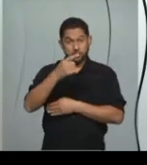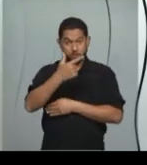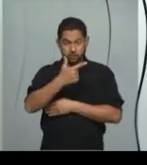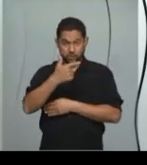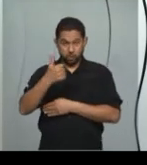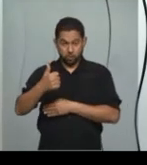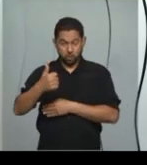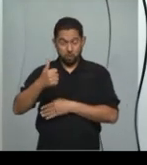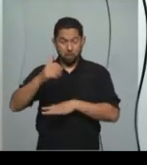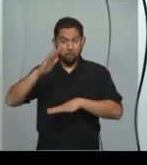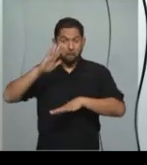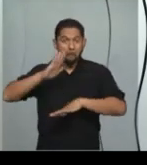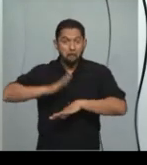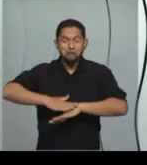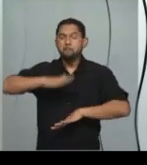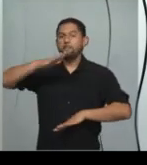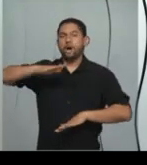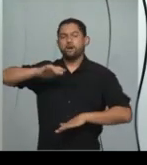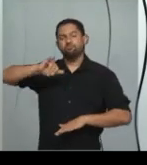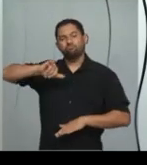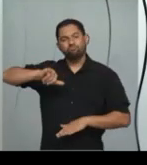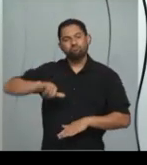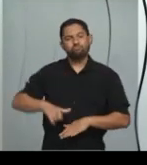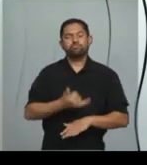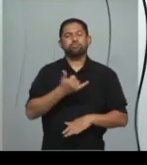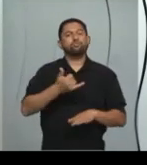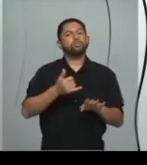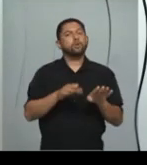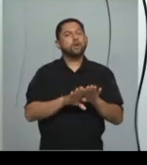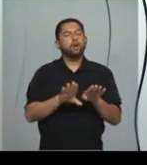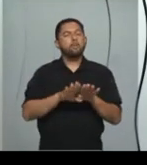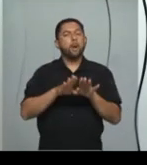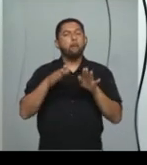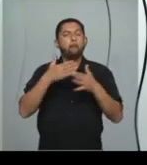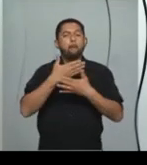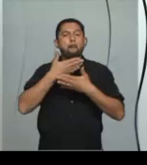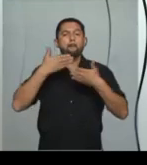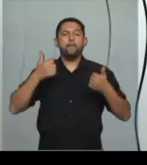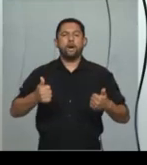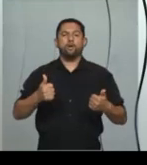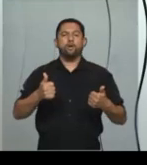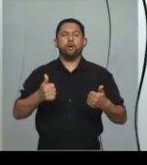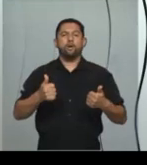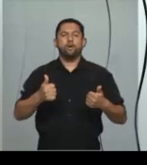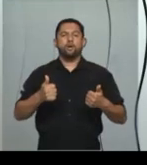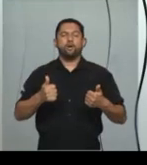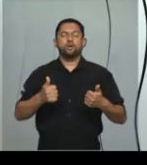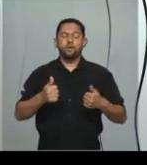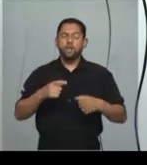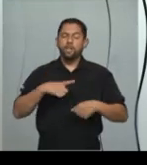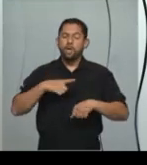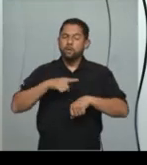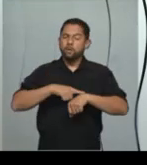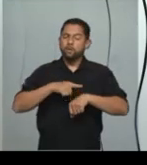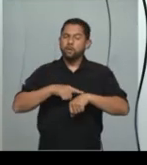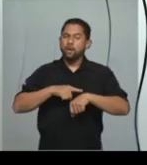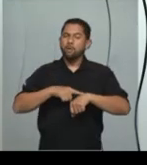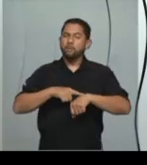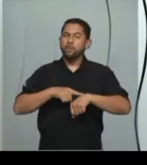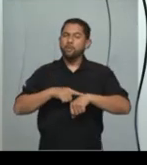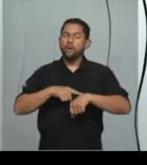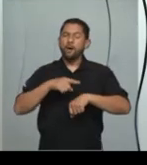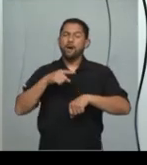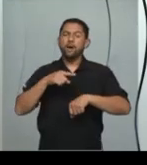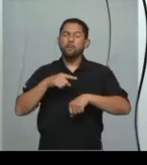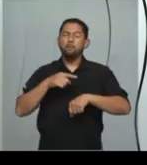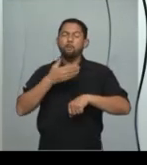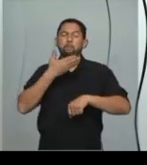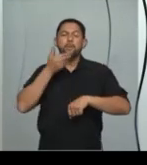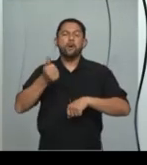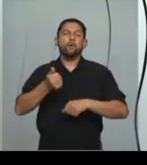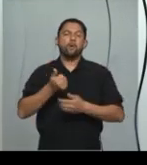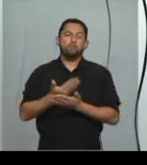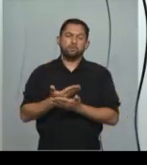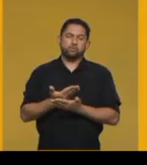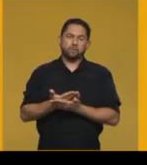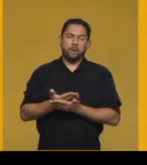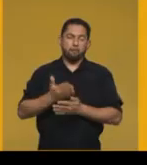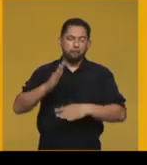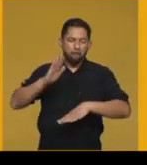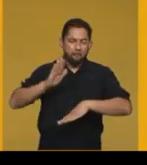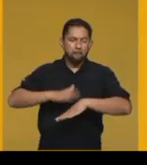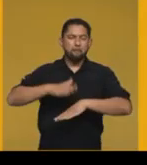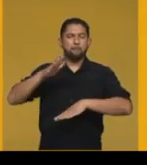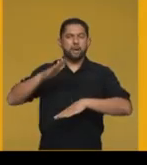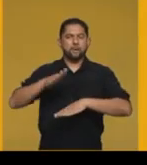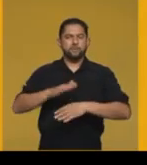aproveitoso, muito melhor no sentido de aproveitar o tempo que vocês se dedicam aos estudos. Bom, a